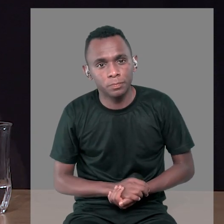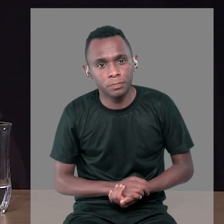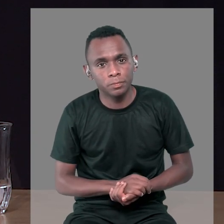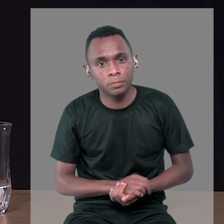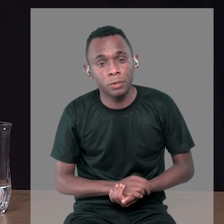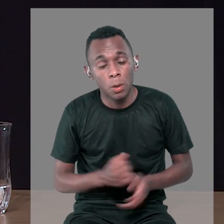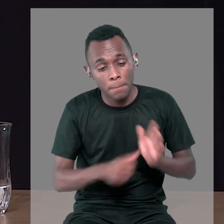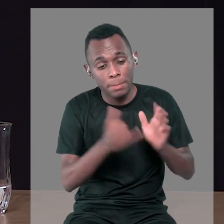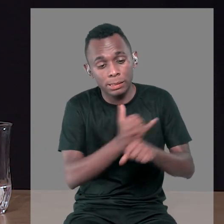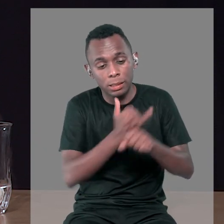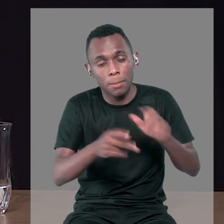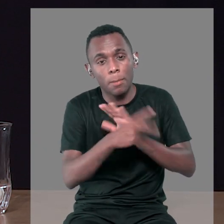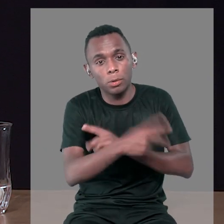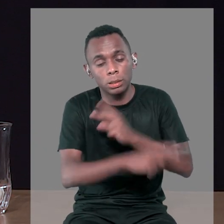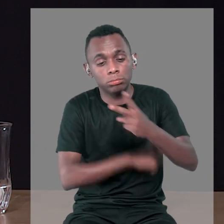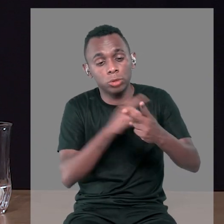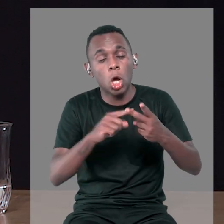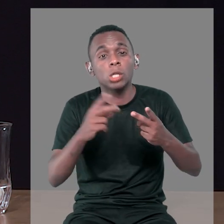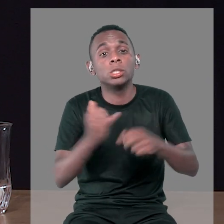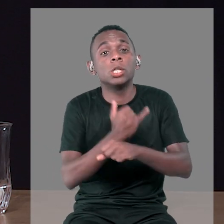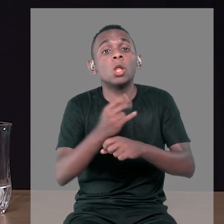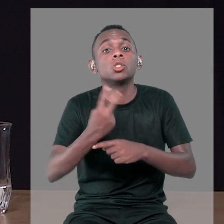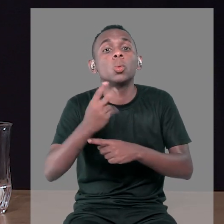Maquiavel. Segundo passo, a artilharia.